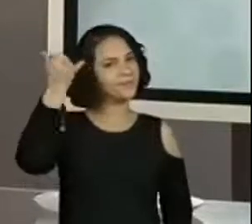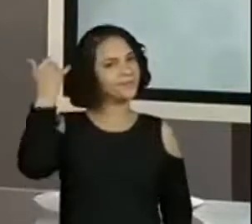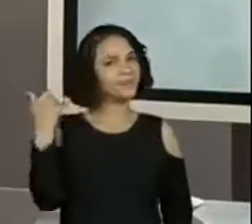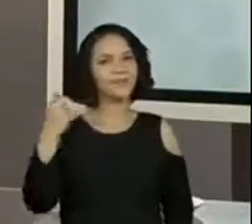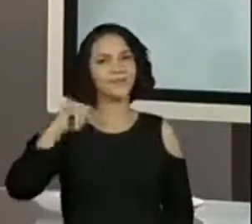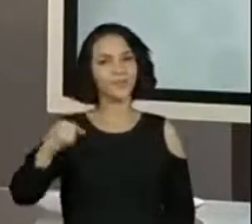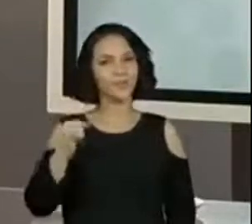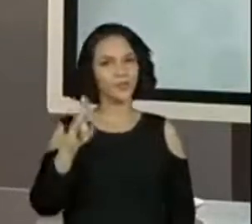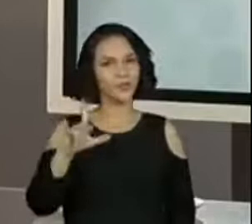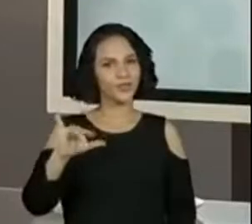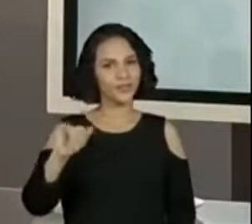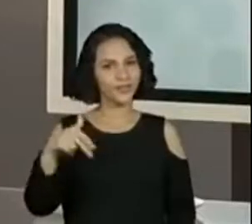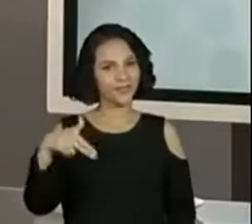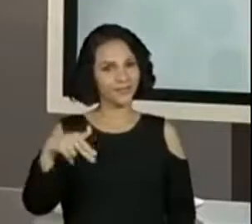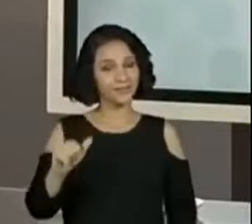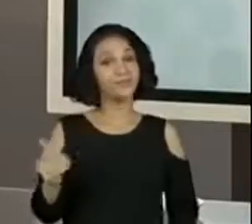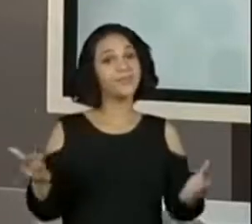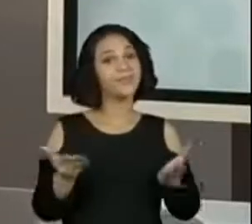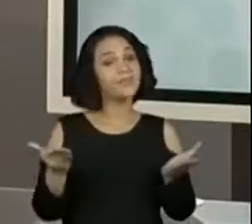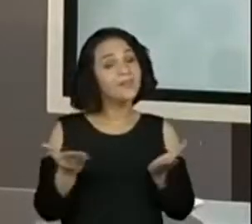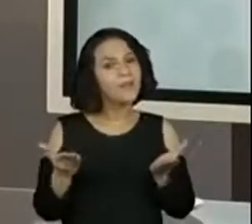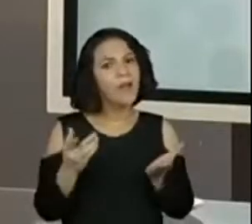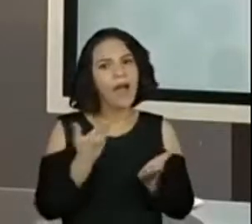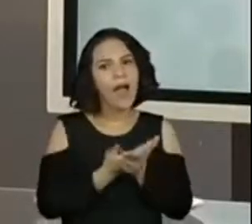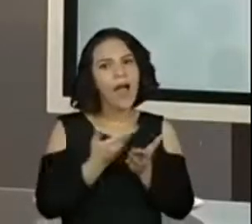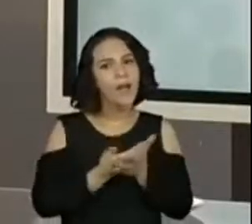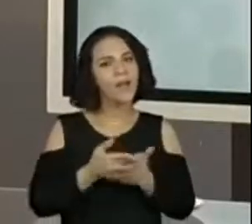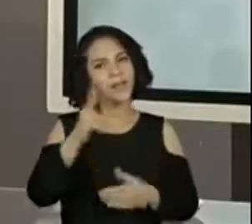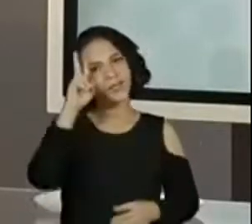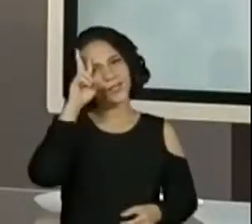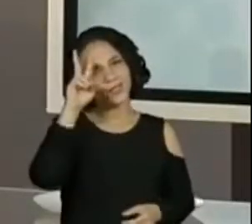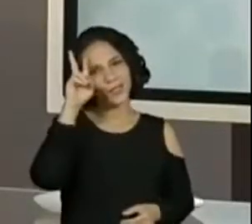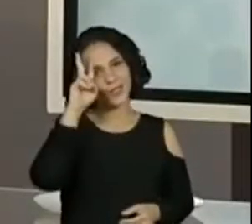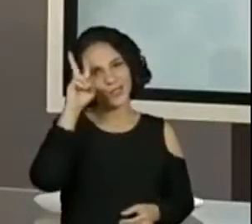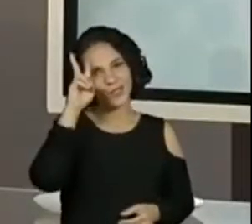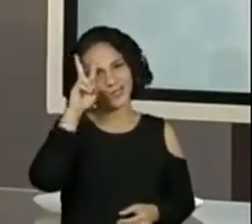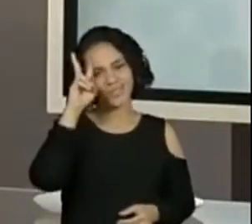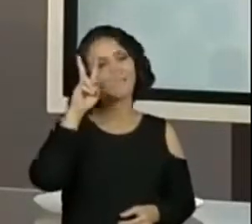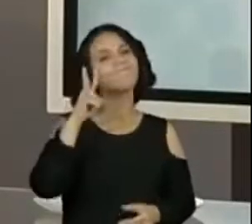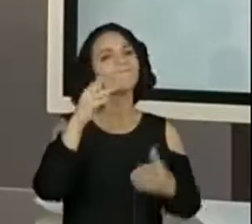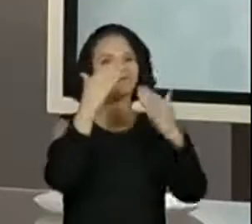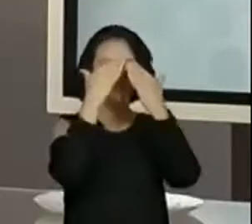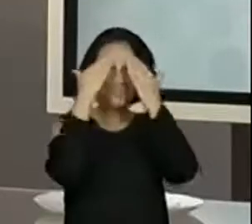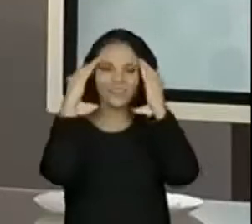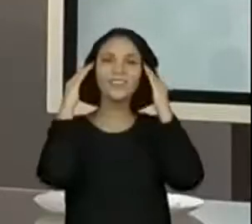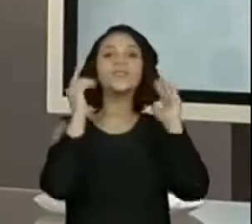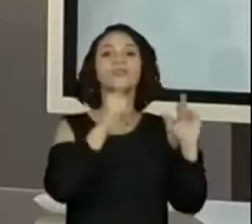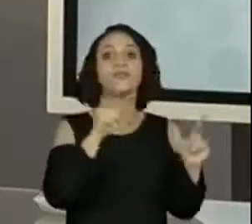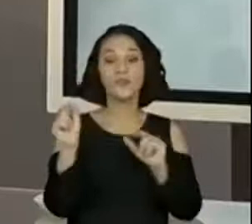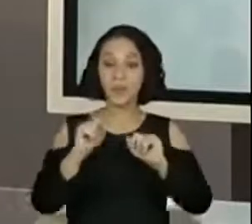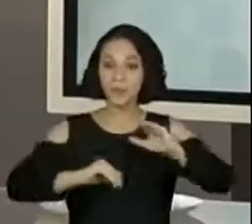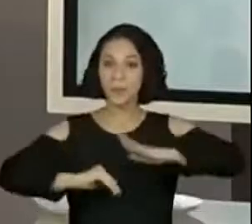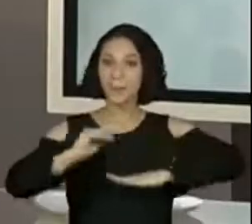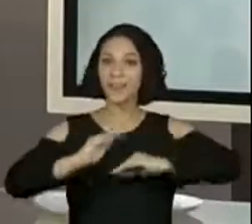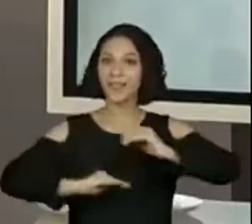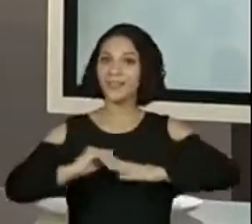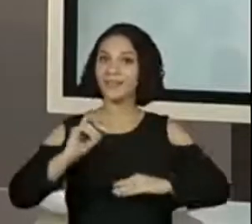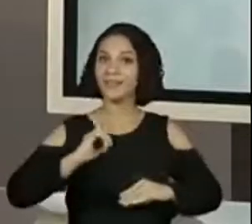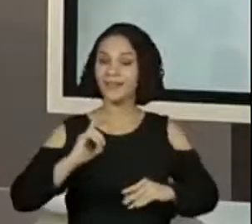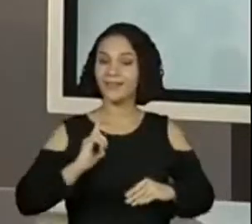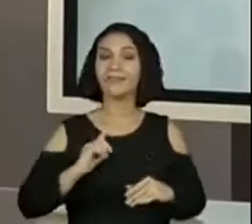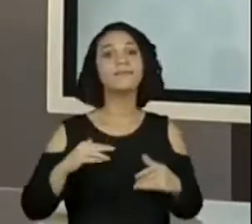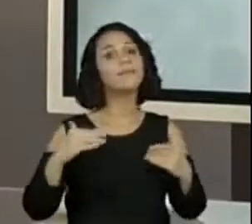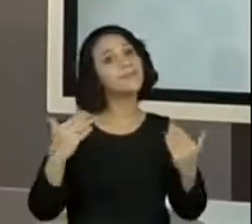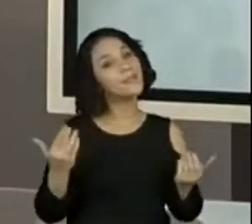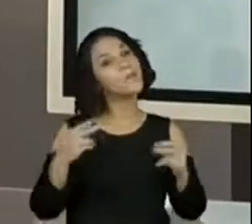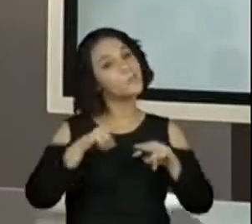e hoje nós vamos ter uma aula de história, tá bom? Muito divertida, com mão na massa. E para isso eu vou ter a